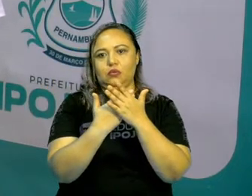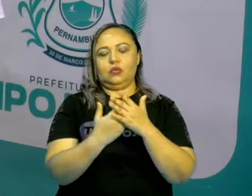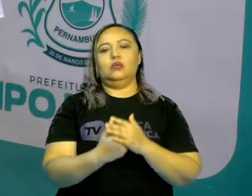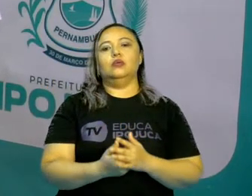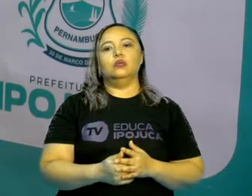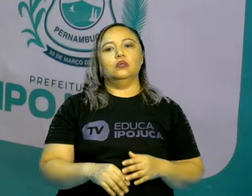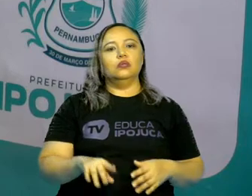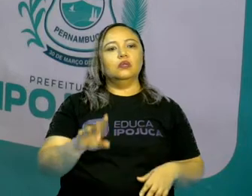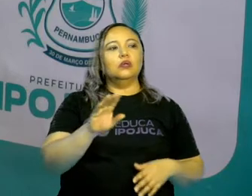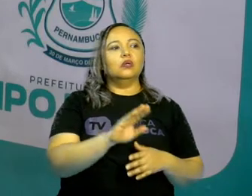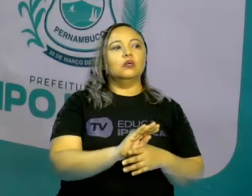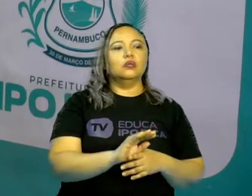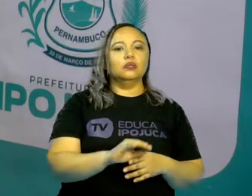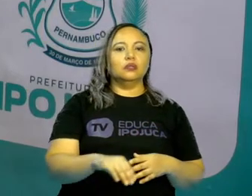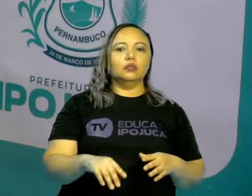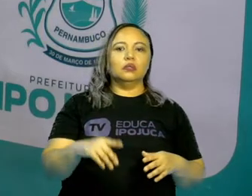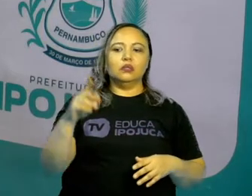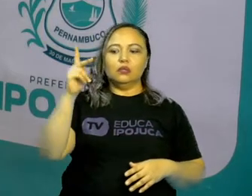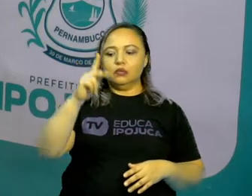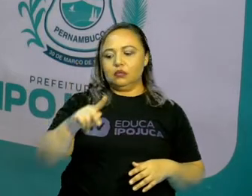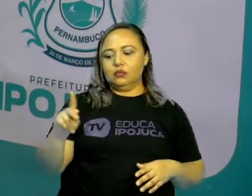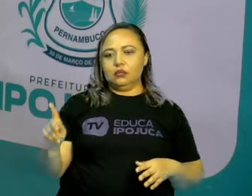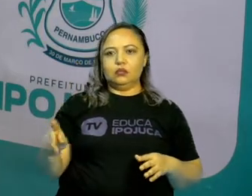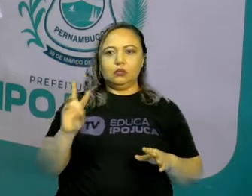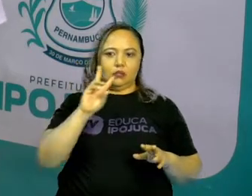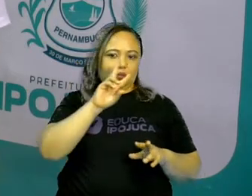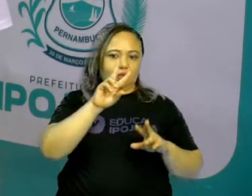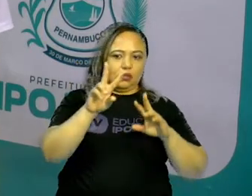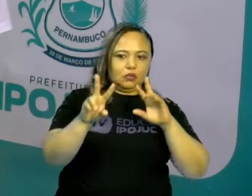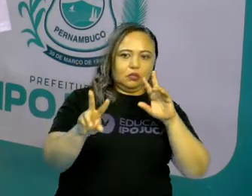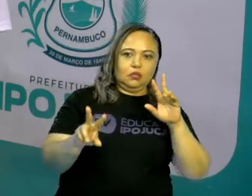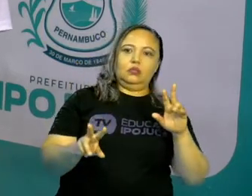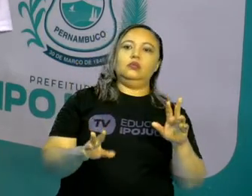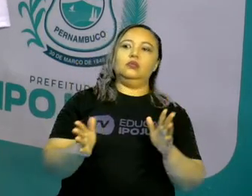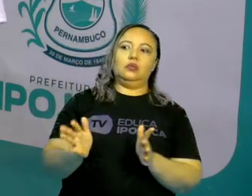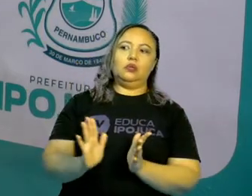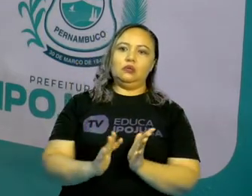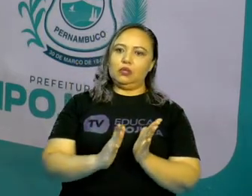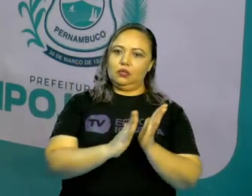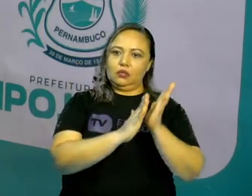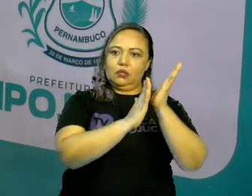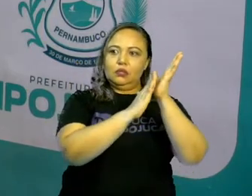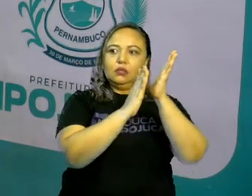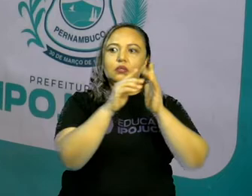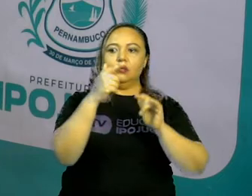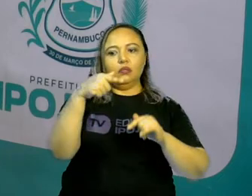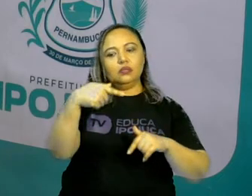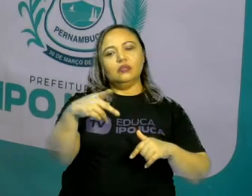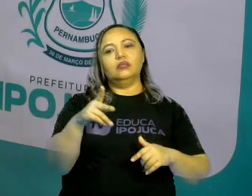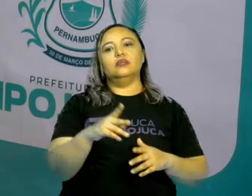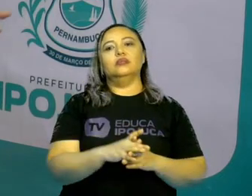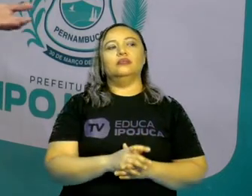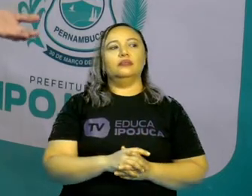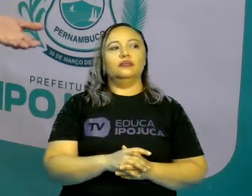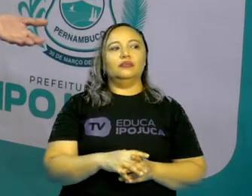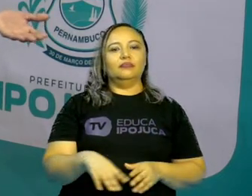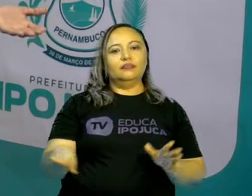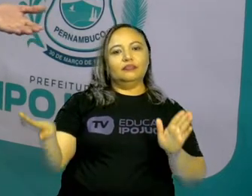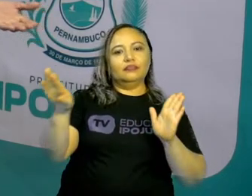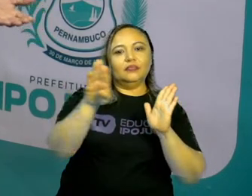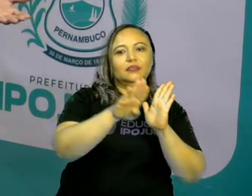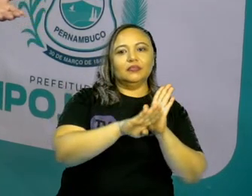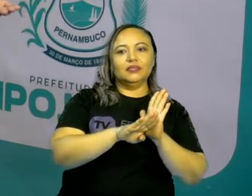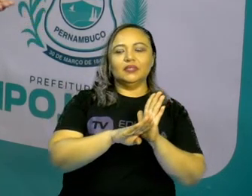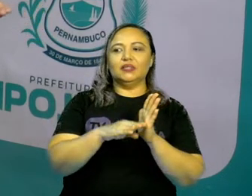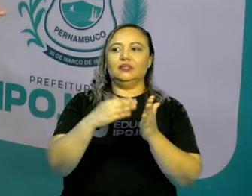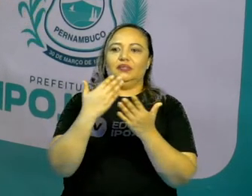a professora vai dizer assim, que desenho lindo, vou dar os meus parabéns, tá certo? E chegamos ao